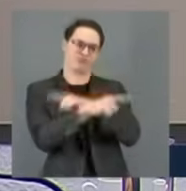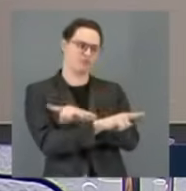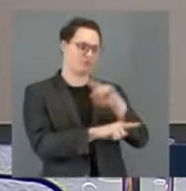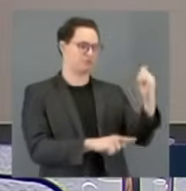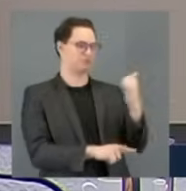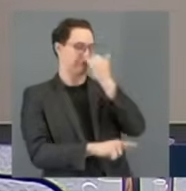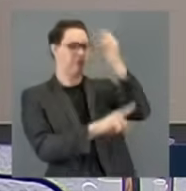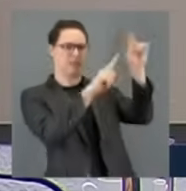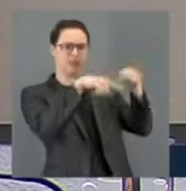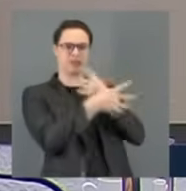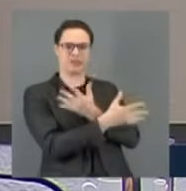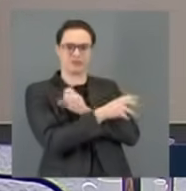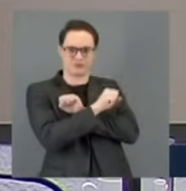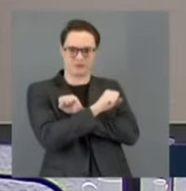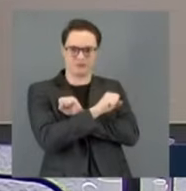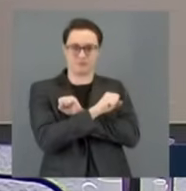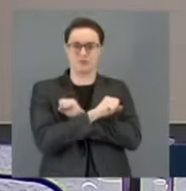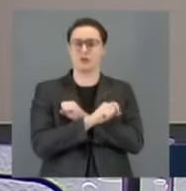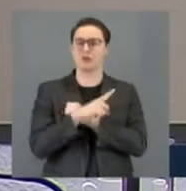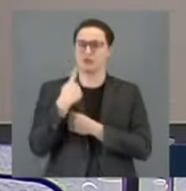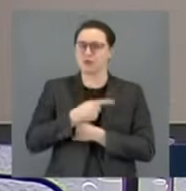temos visto em alguns casos.